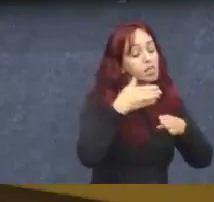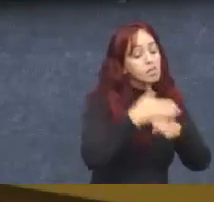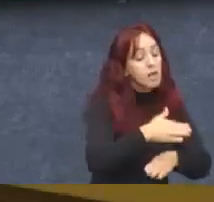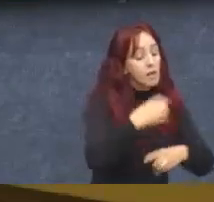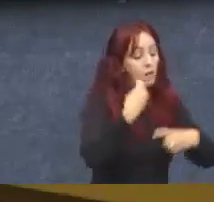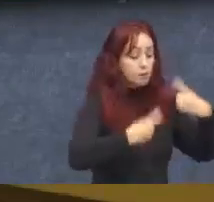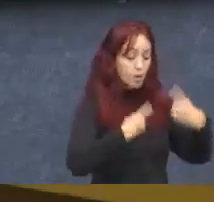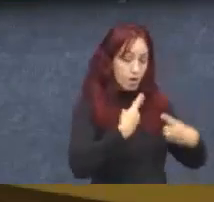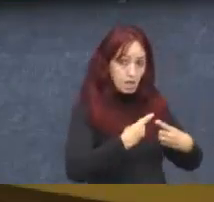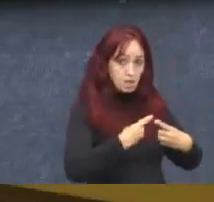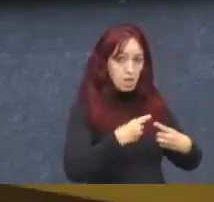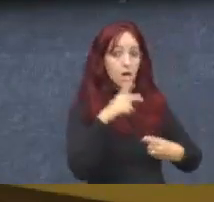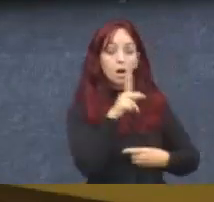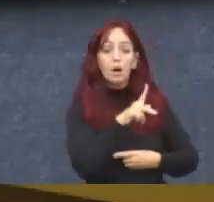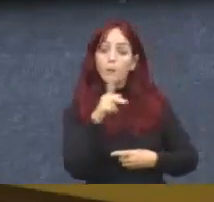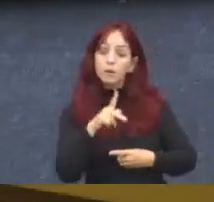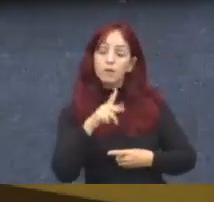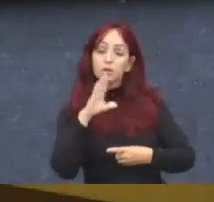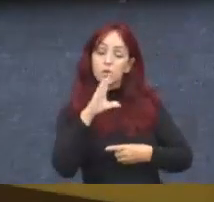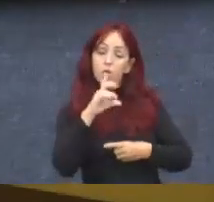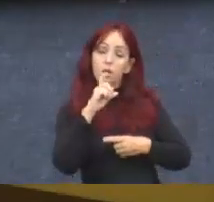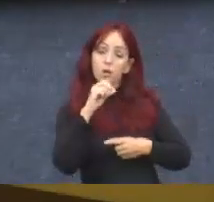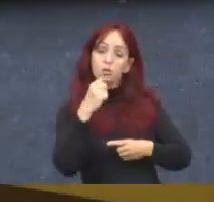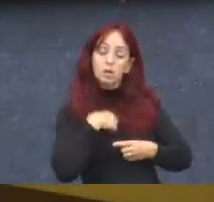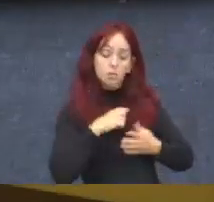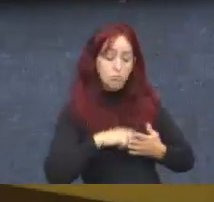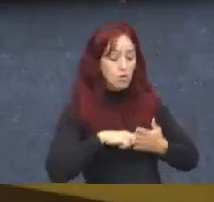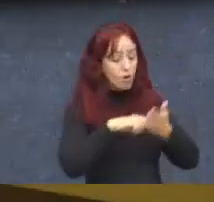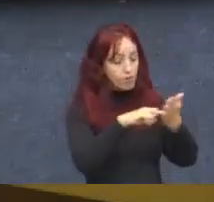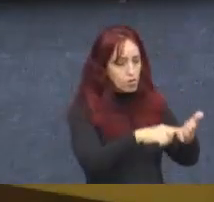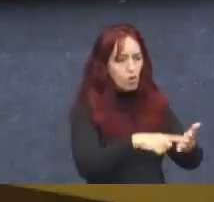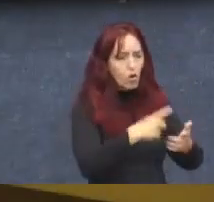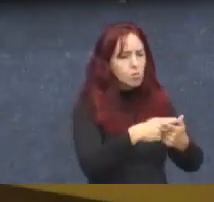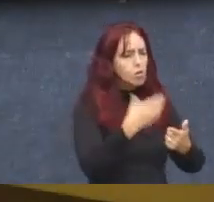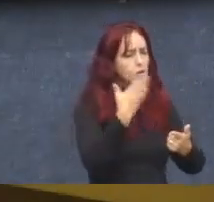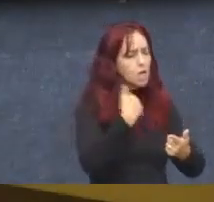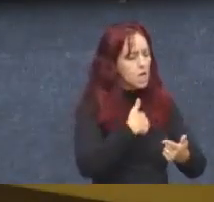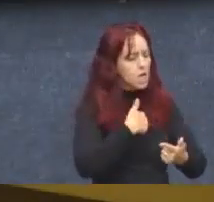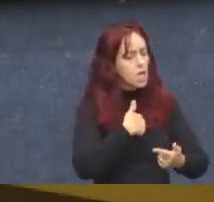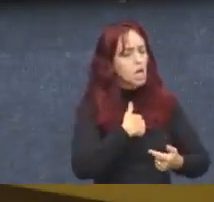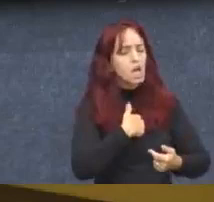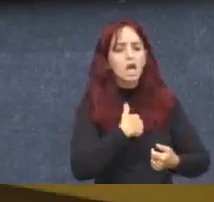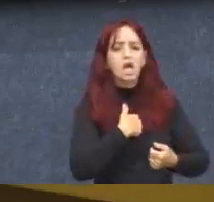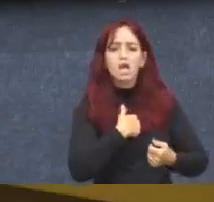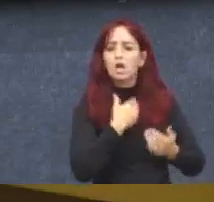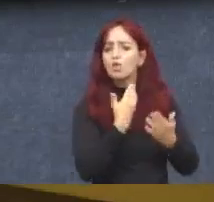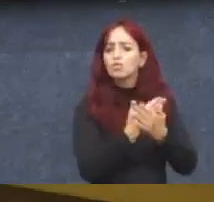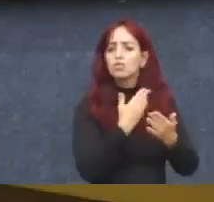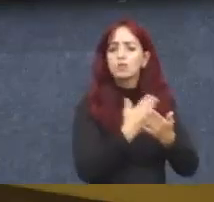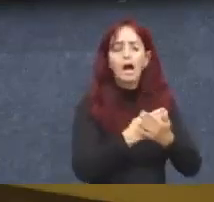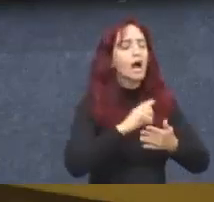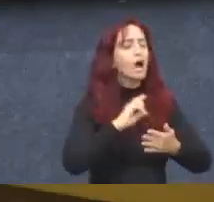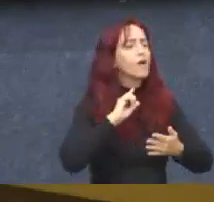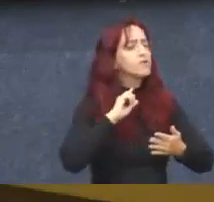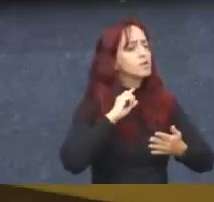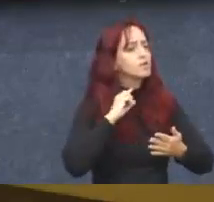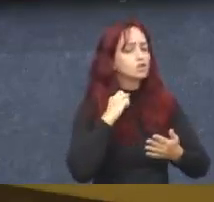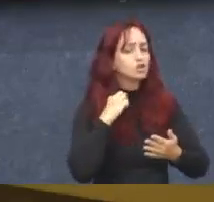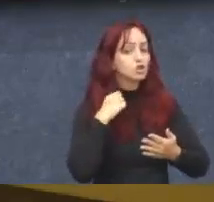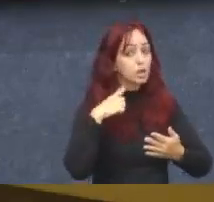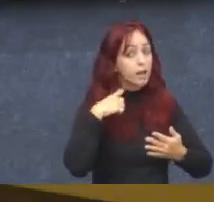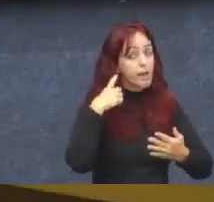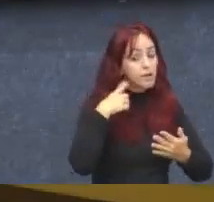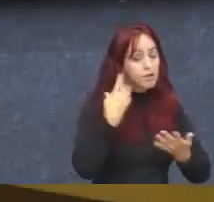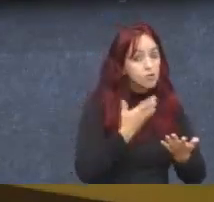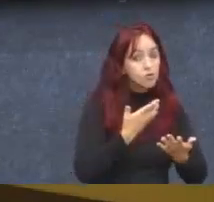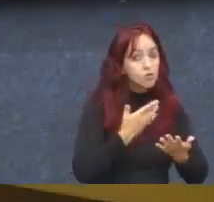do professor Claudinei do Link, à época ainda estudante de direito, me convidou, me convenceu, mas